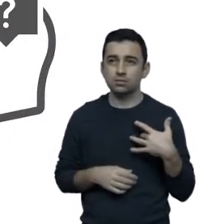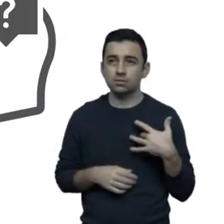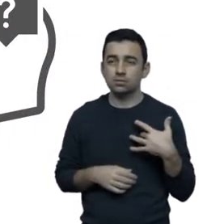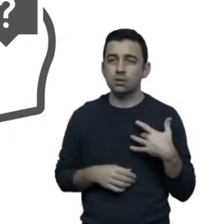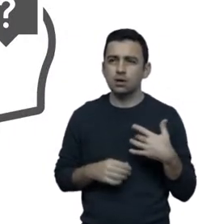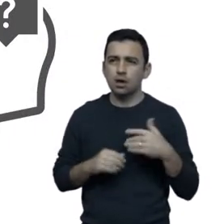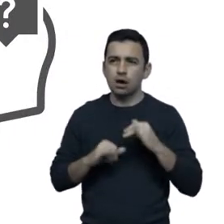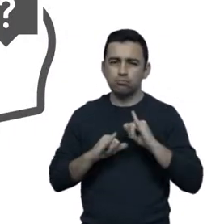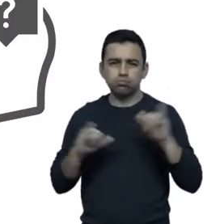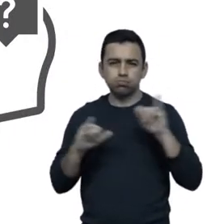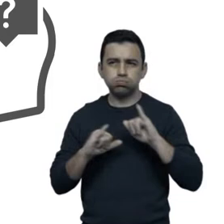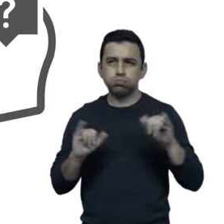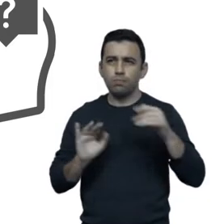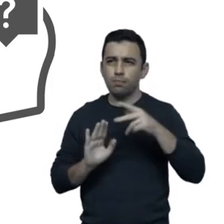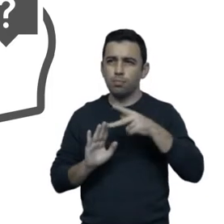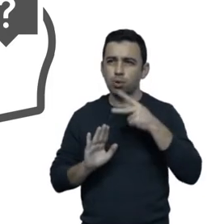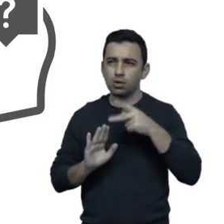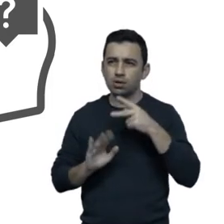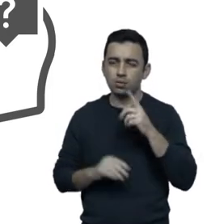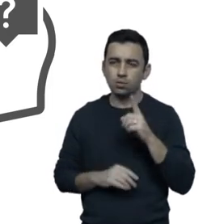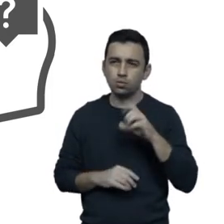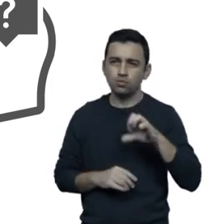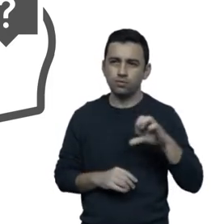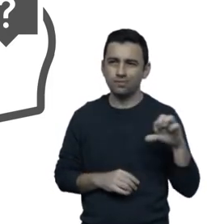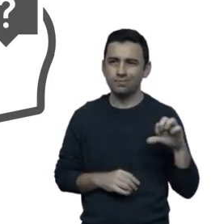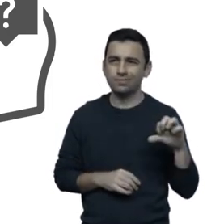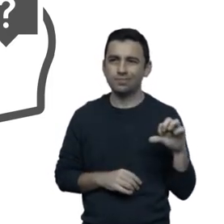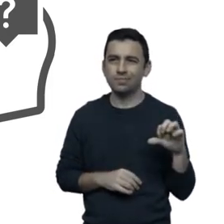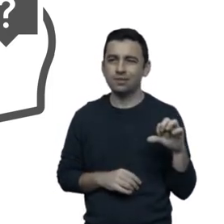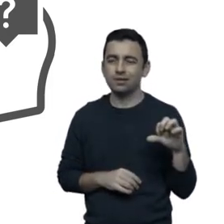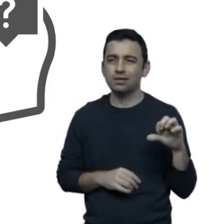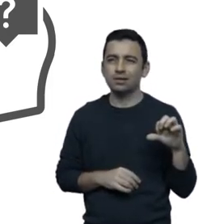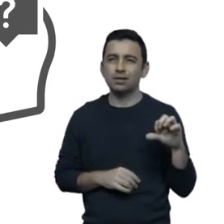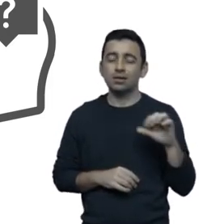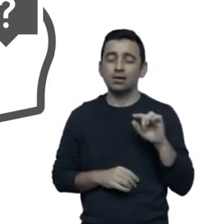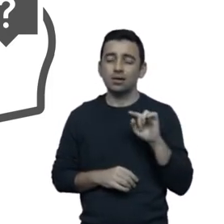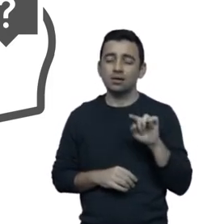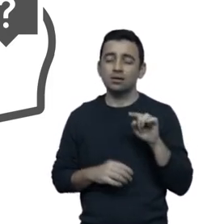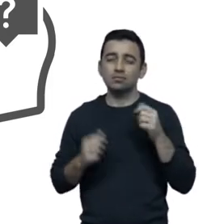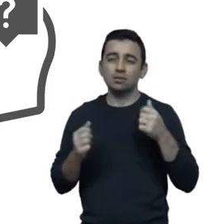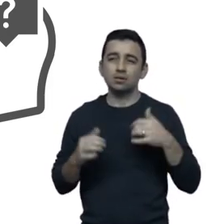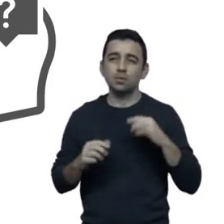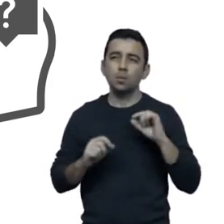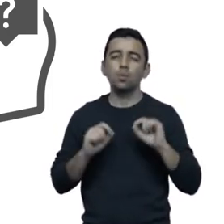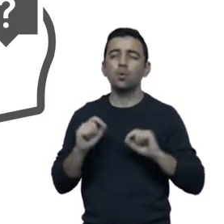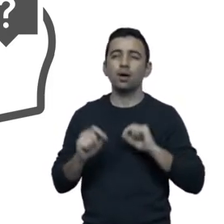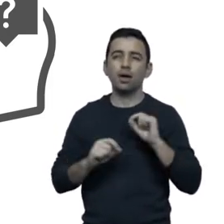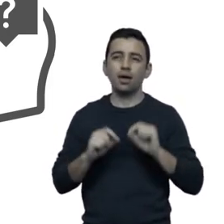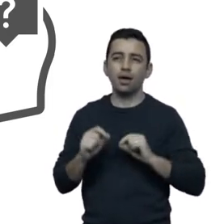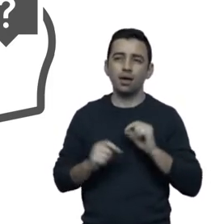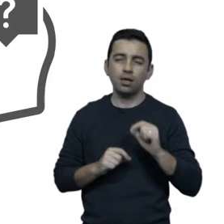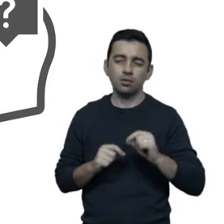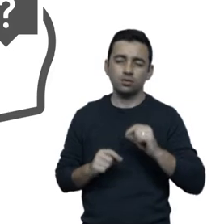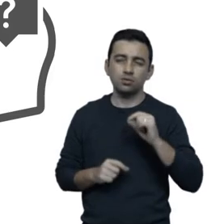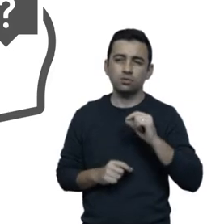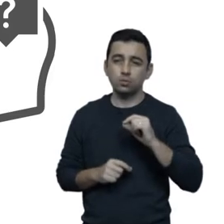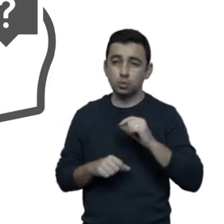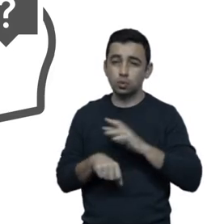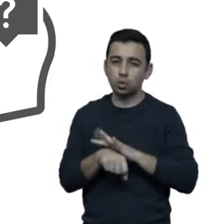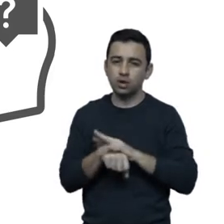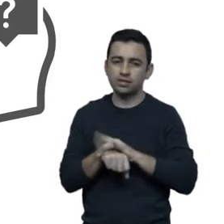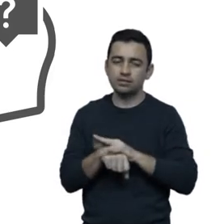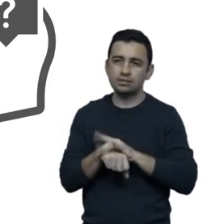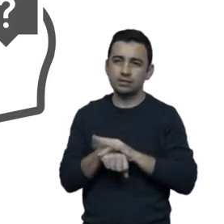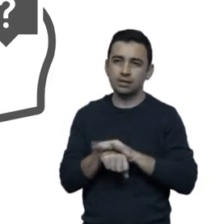publicou essa portaria de número 199, que estabelece o que é uma doença rara. Então, uma doença rara